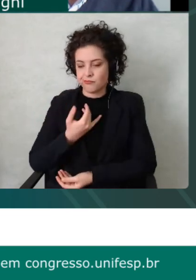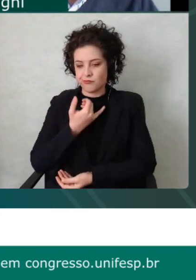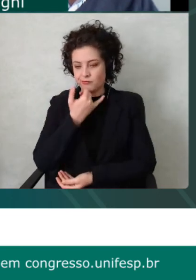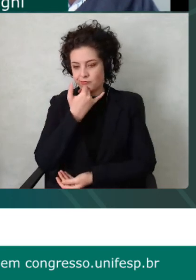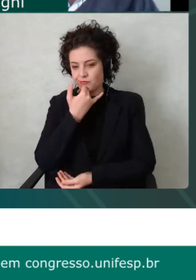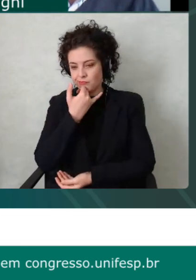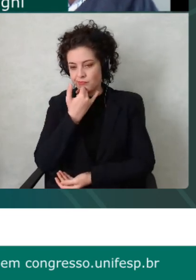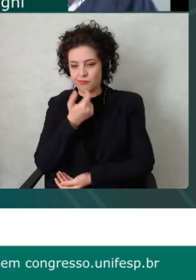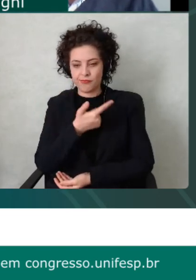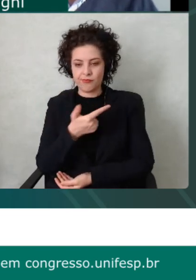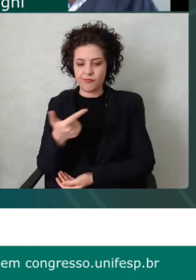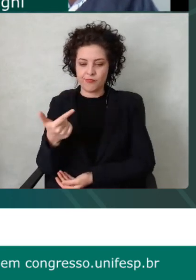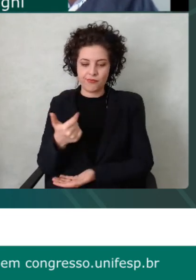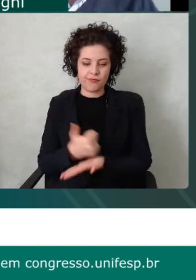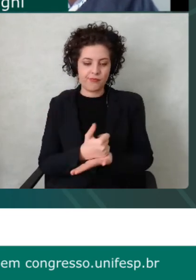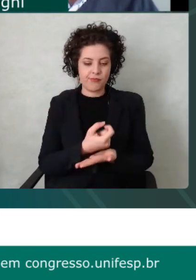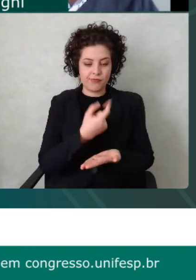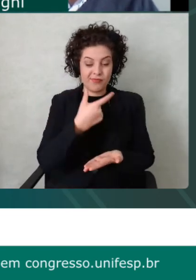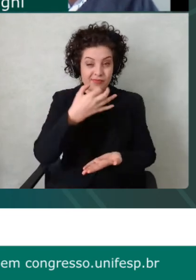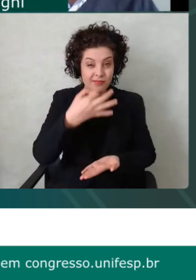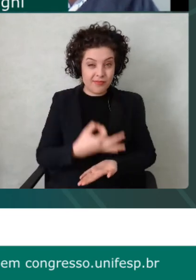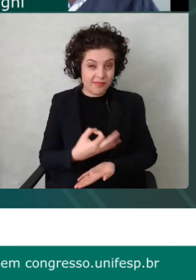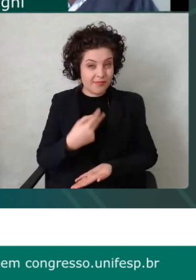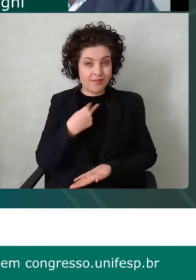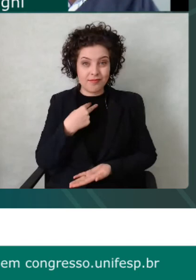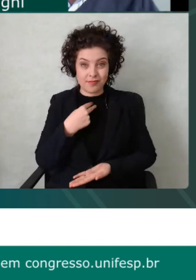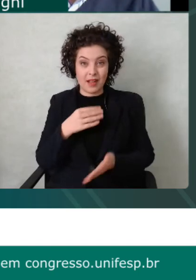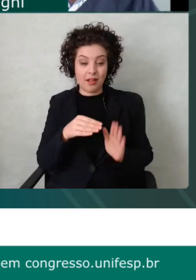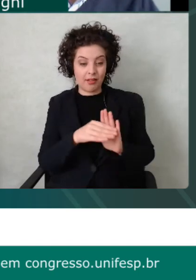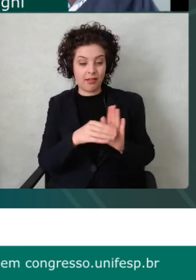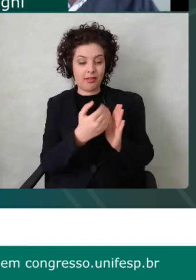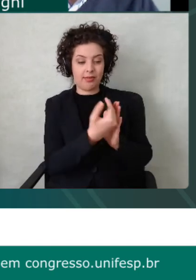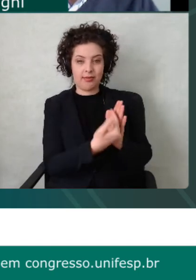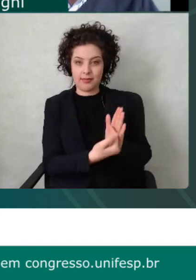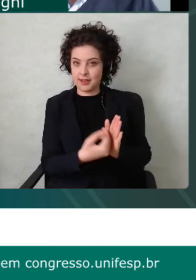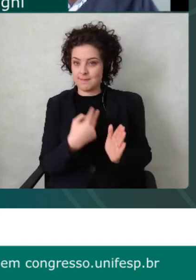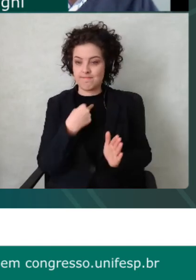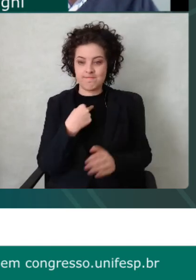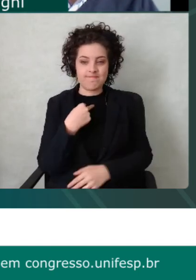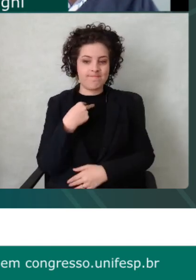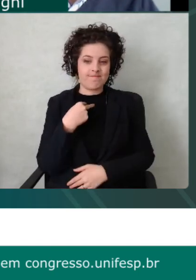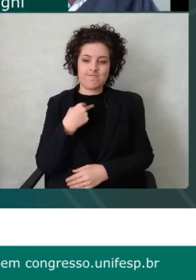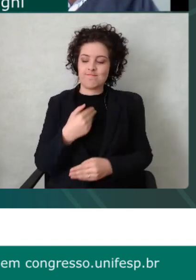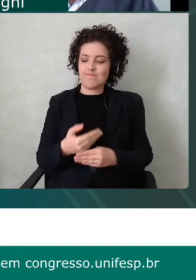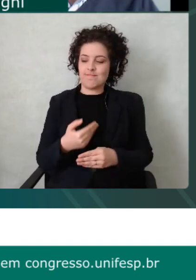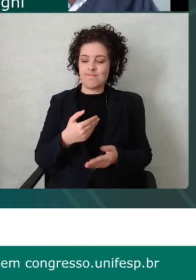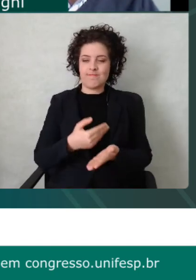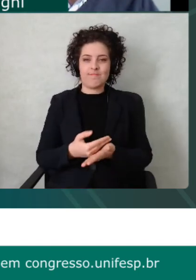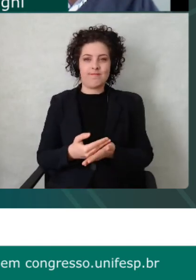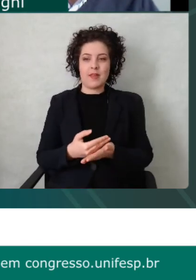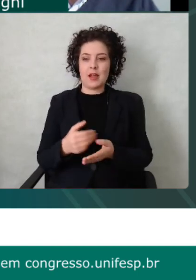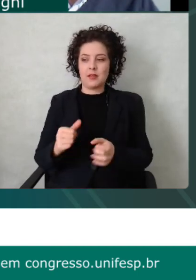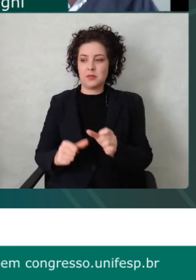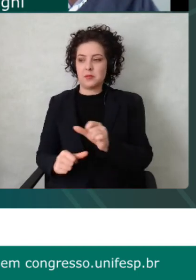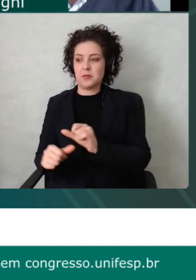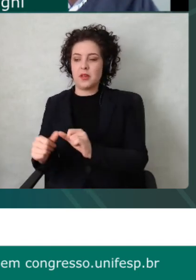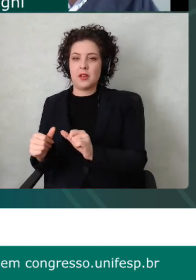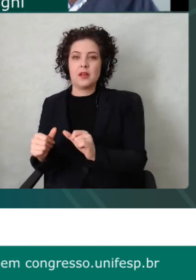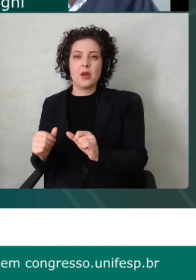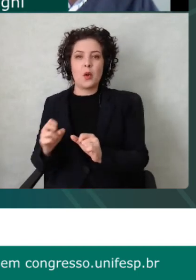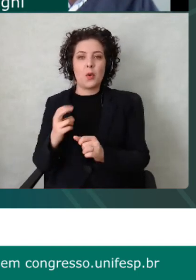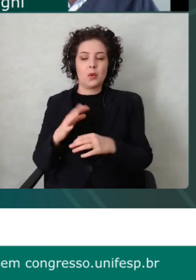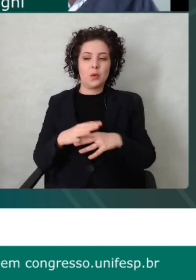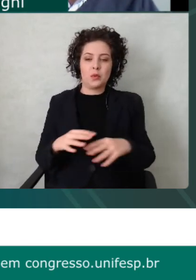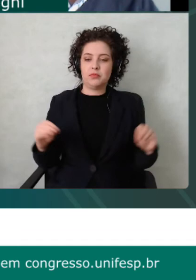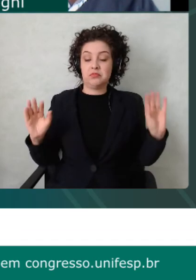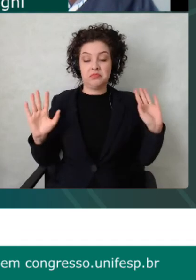fármaco que possa ser utilizado em pacientes em fase precoce que possa alterar a história natural dessa doença. Então, o que a gente tem que